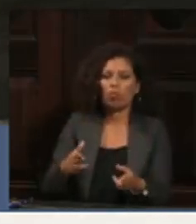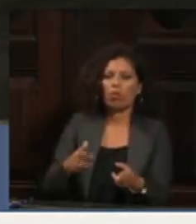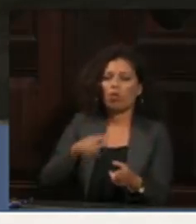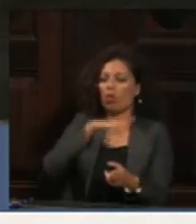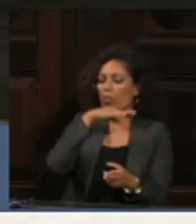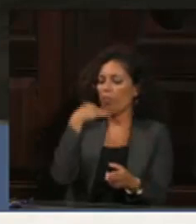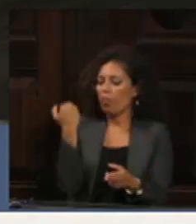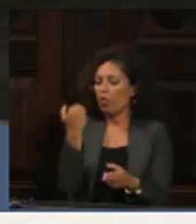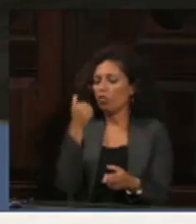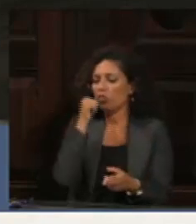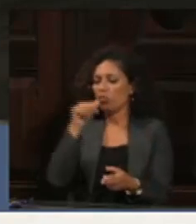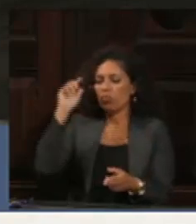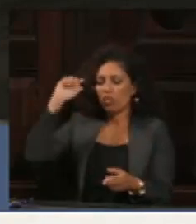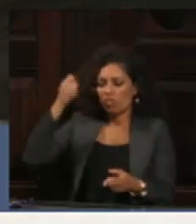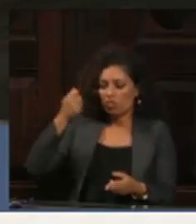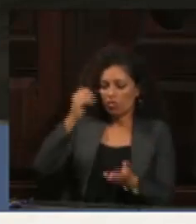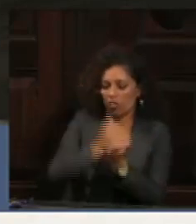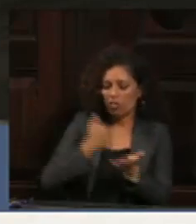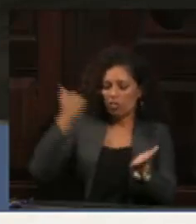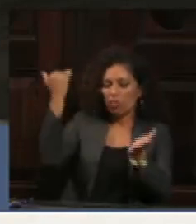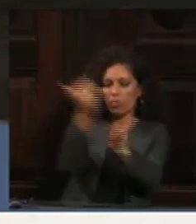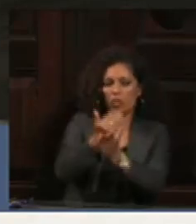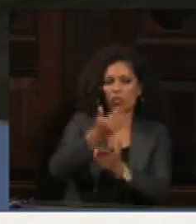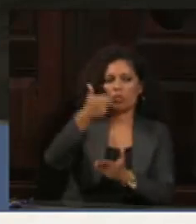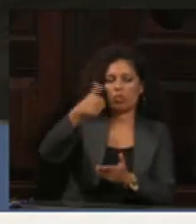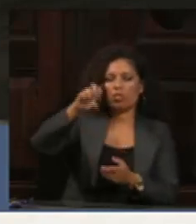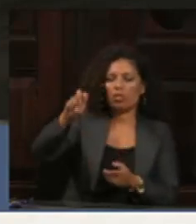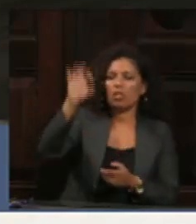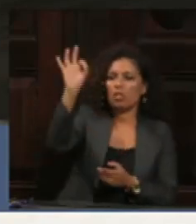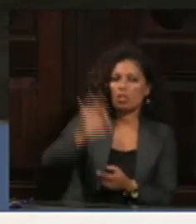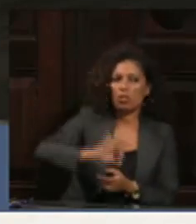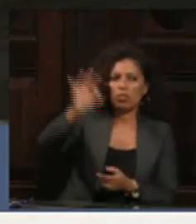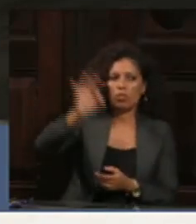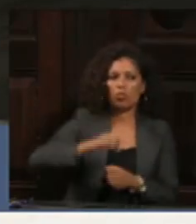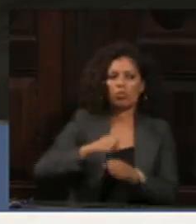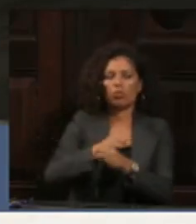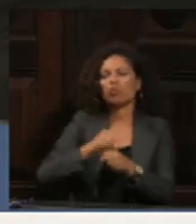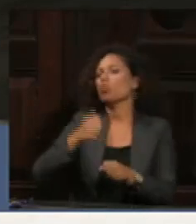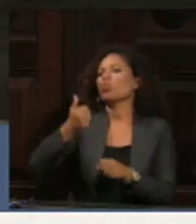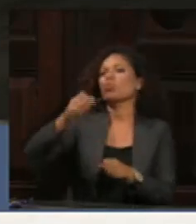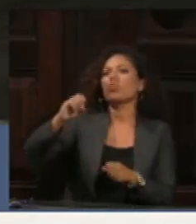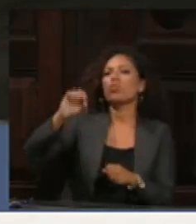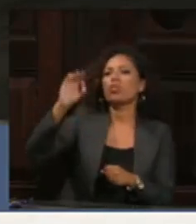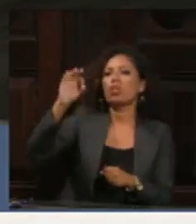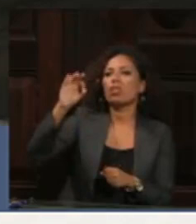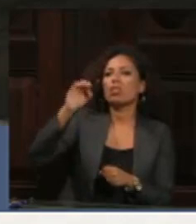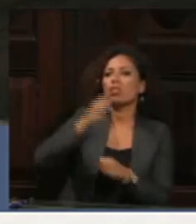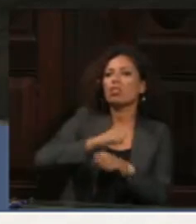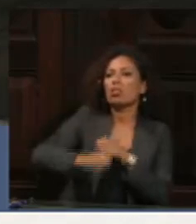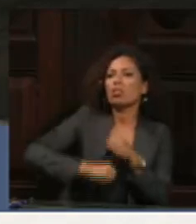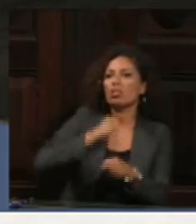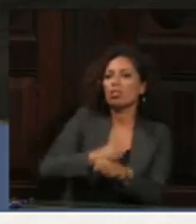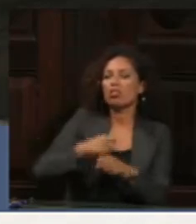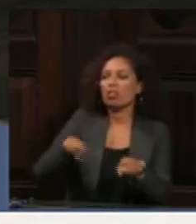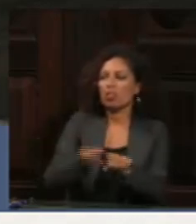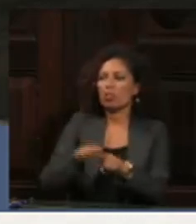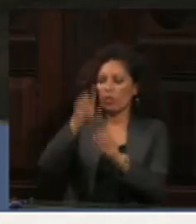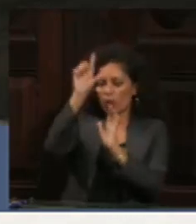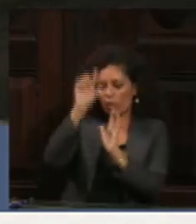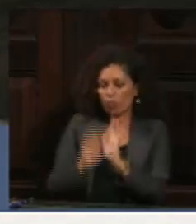de mulheres negras, que cresceu em 15% nos últimos 10 anos, e a diminuição